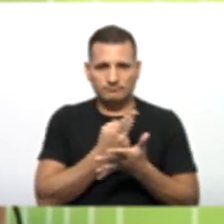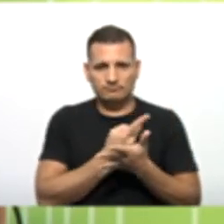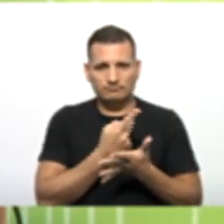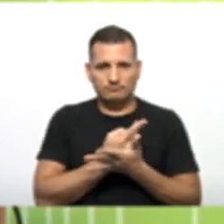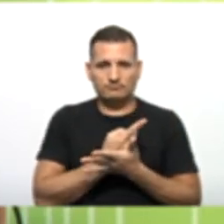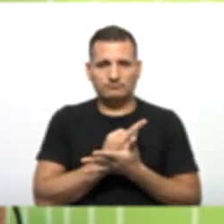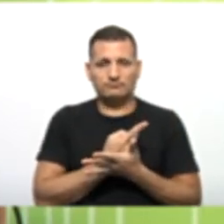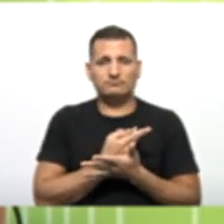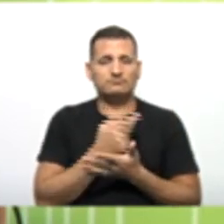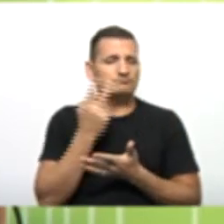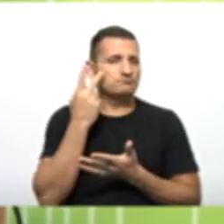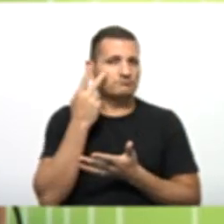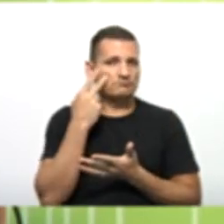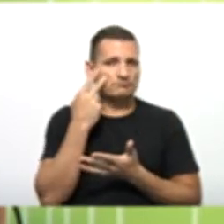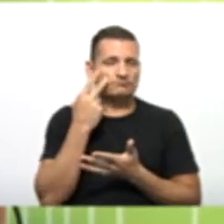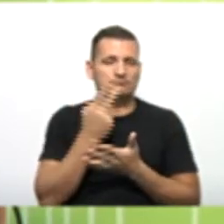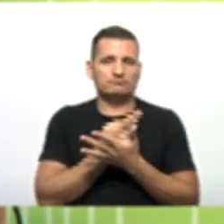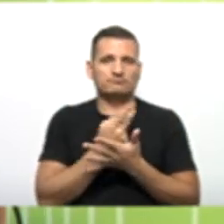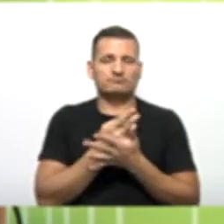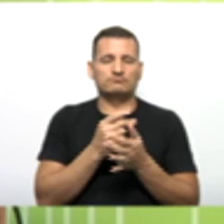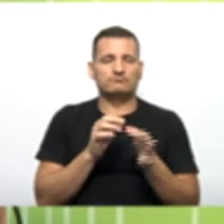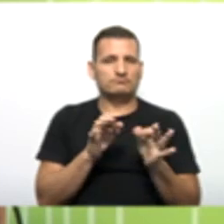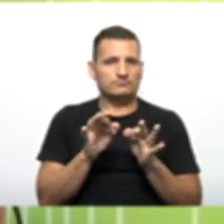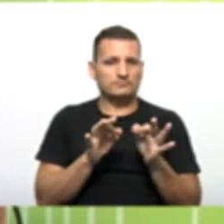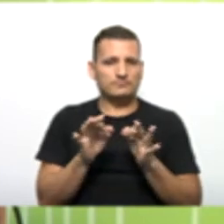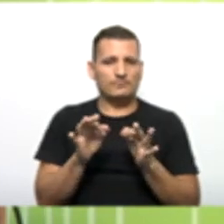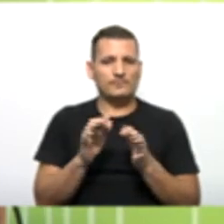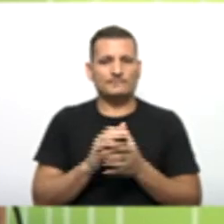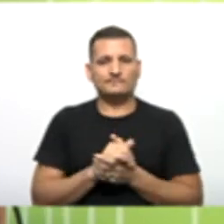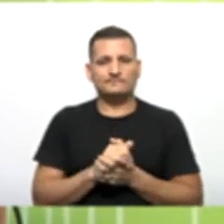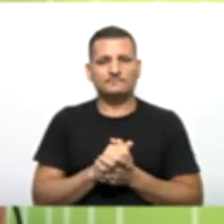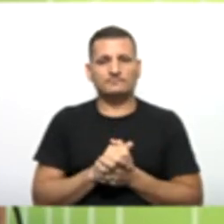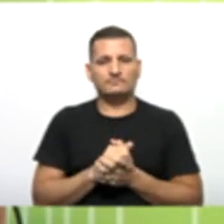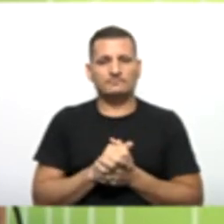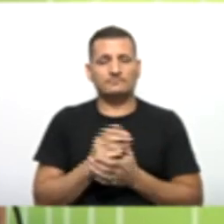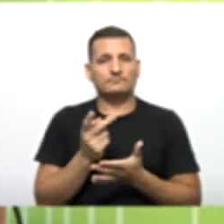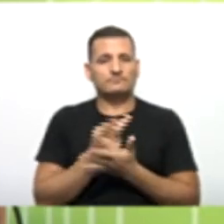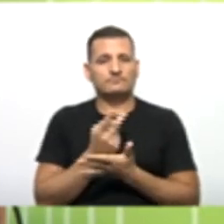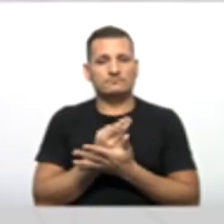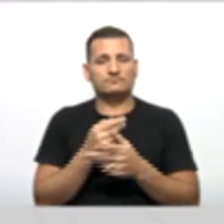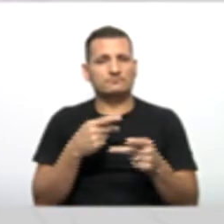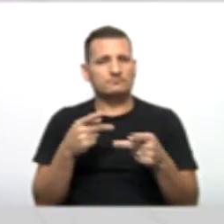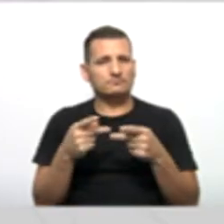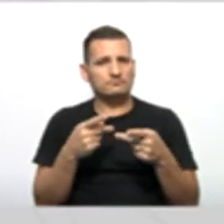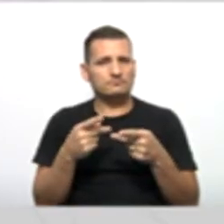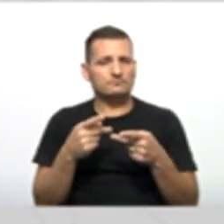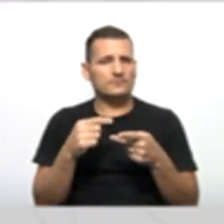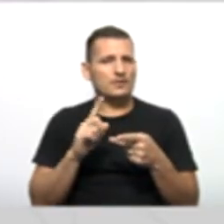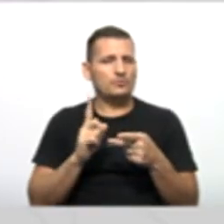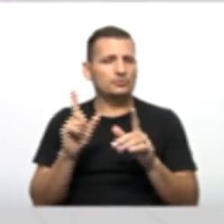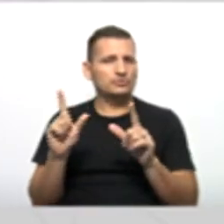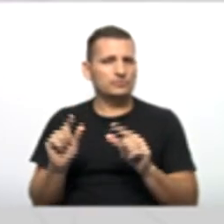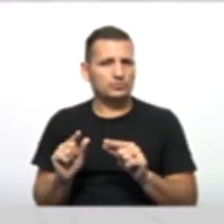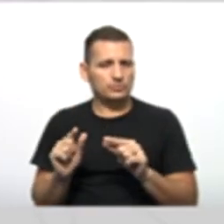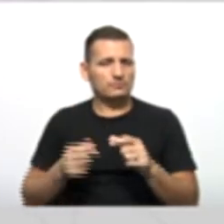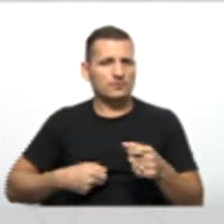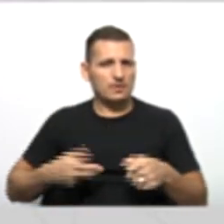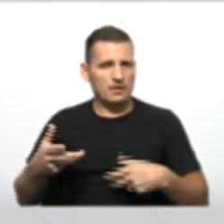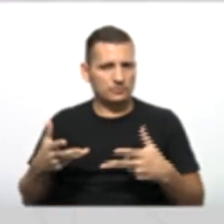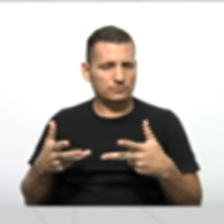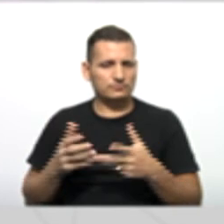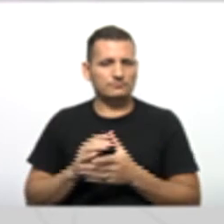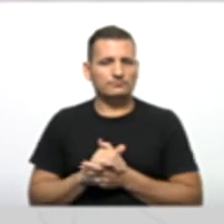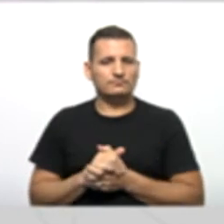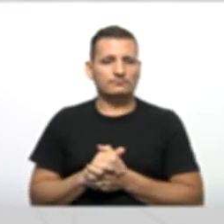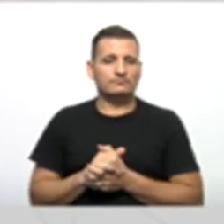são comuns os erros do planejamento. Erros em projetos não oneram os custos. Esse aí,